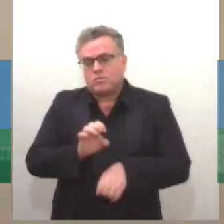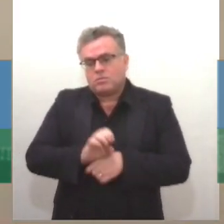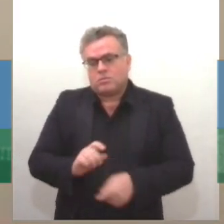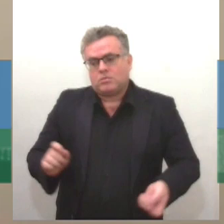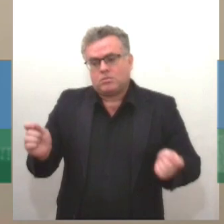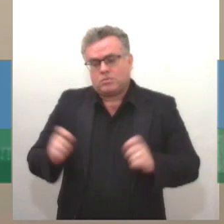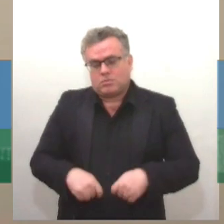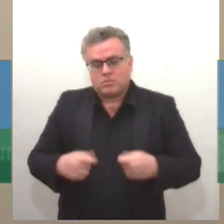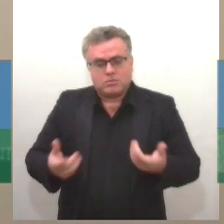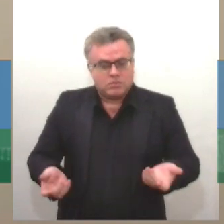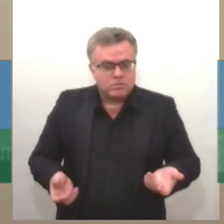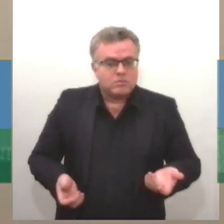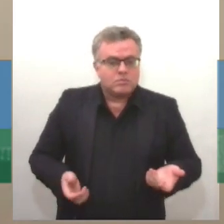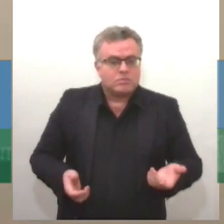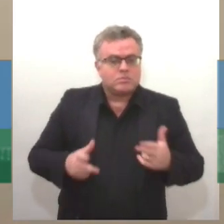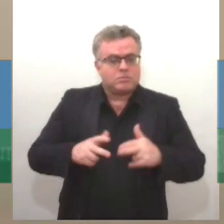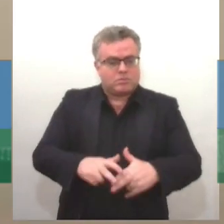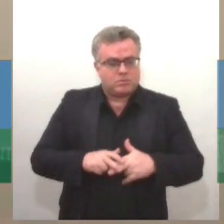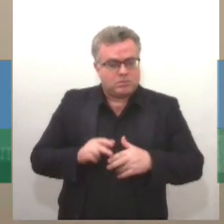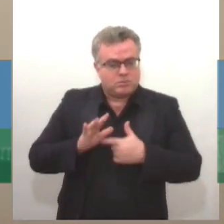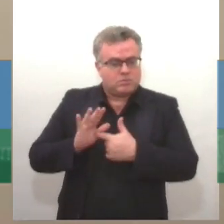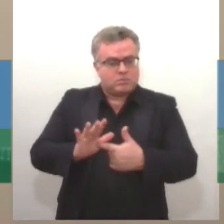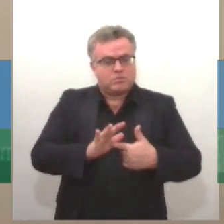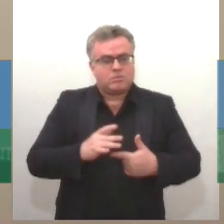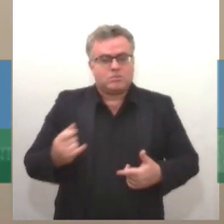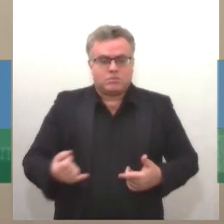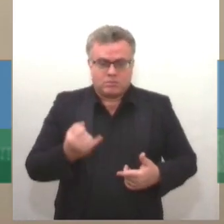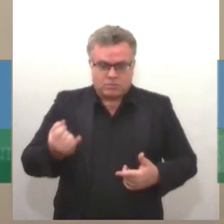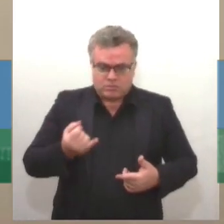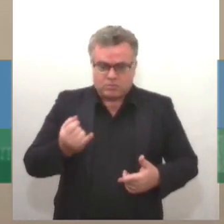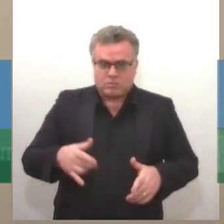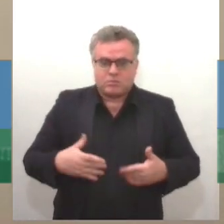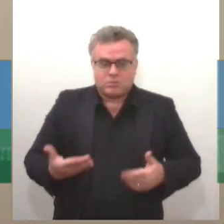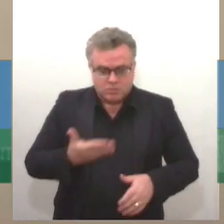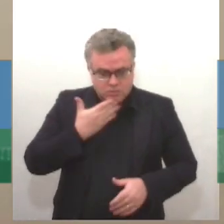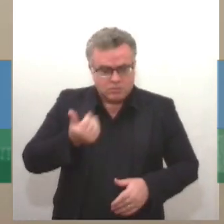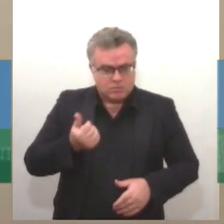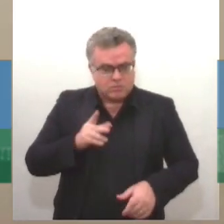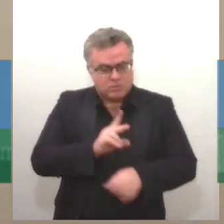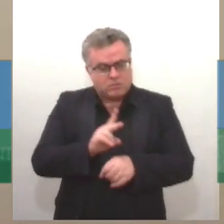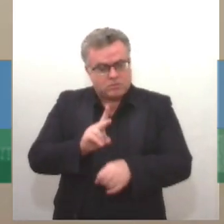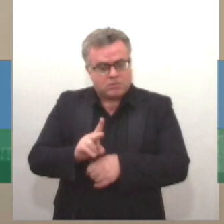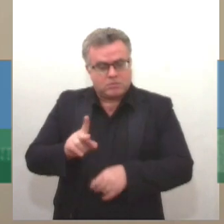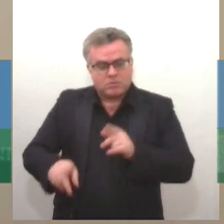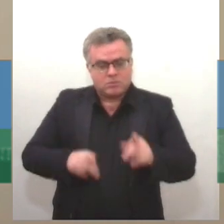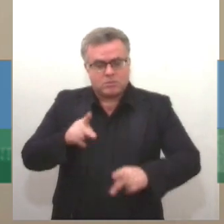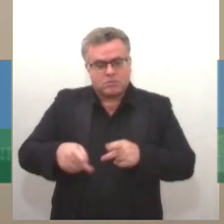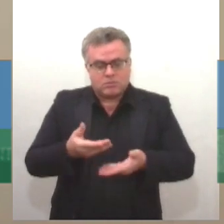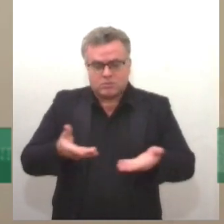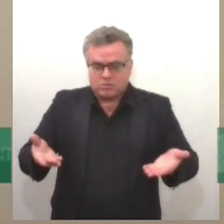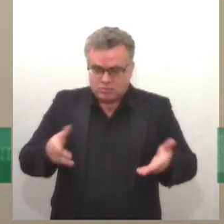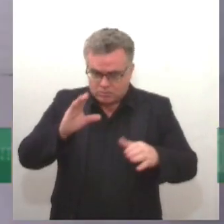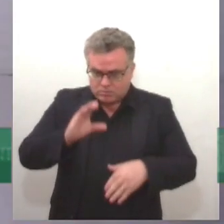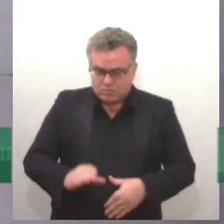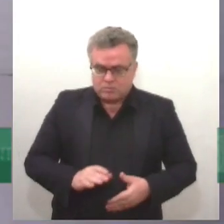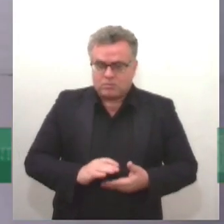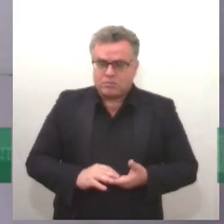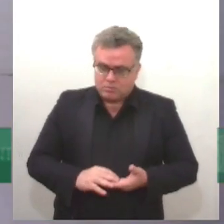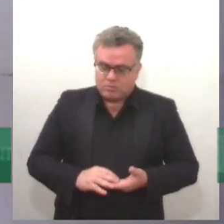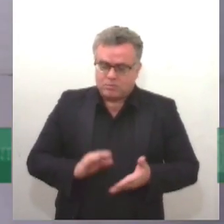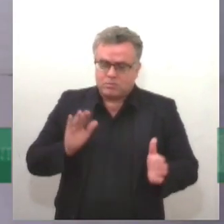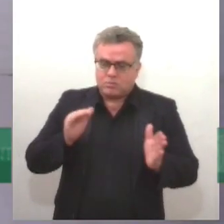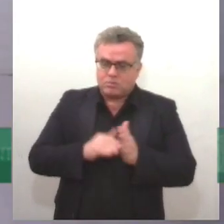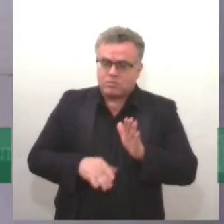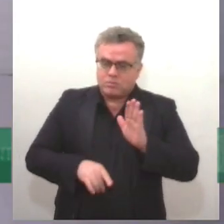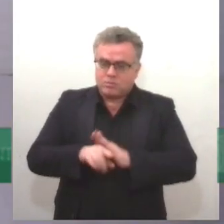concentre naquilo que é essencial para melhor servir ao cidadão. Olha, eu vou para a minha última pergunta, né? Pra gente,